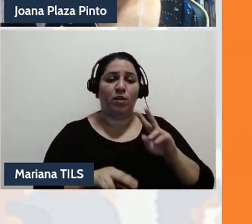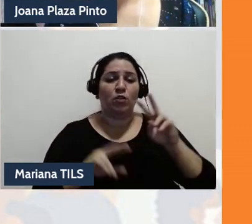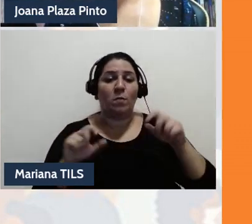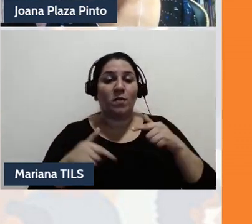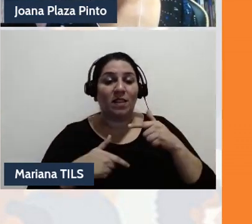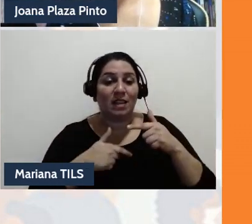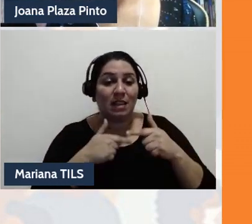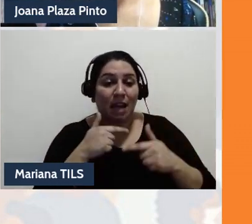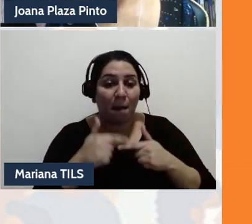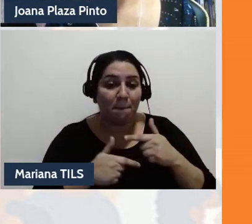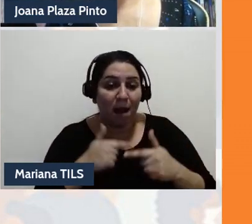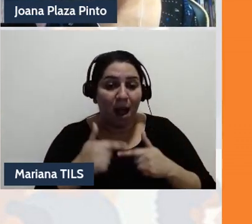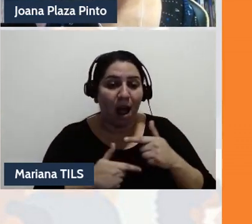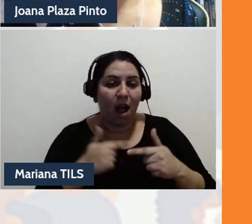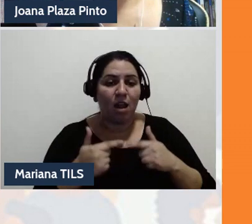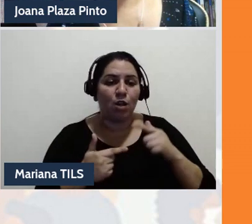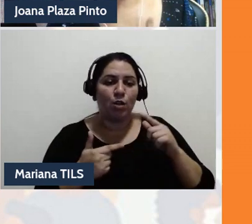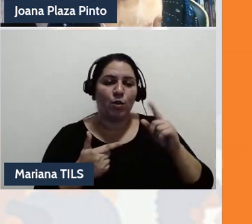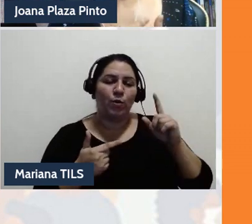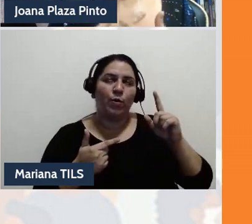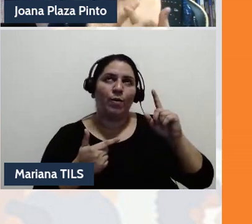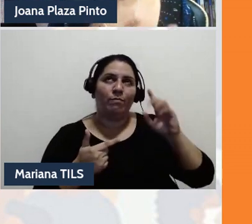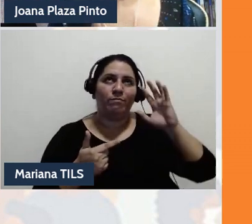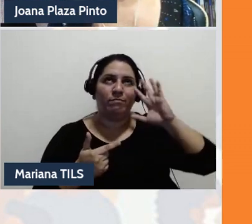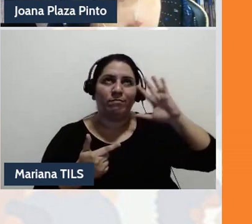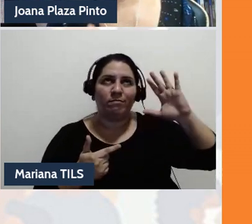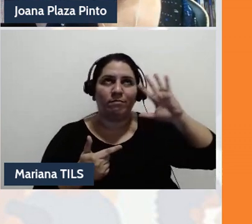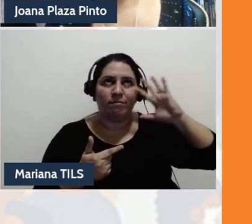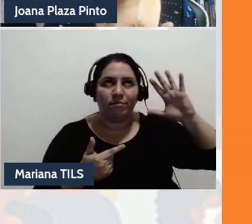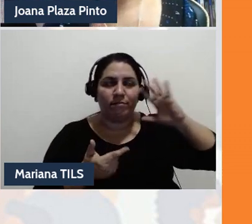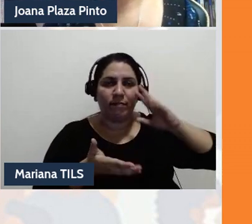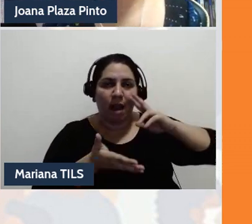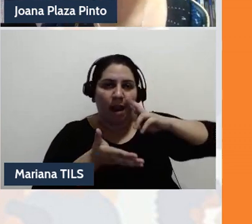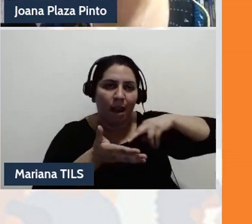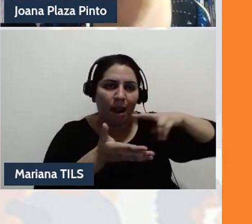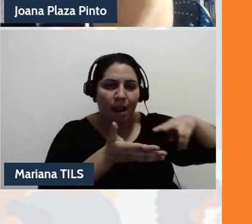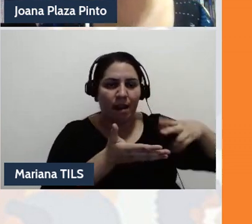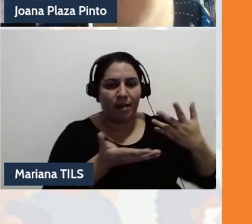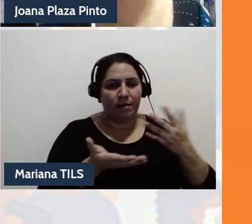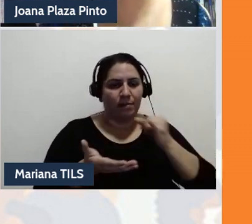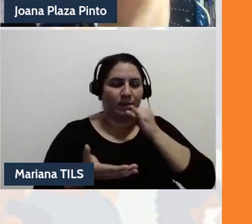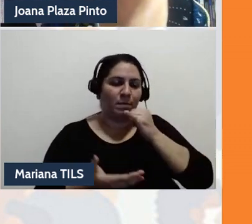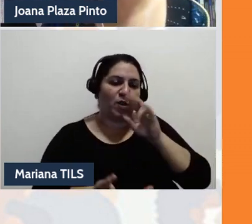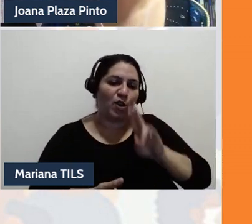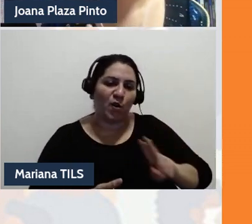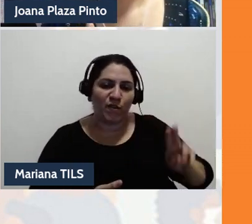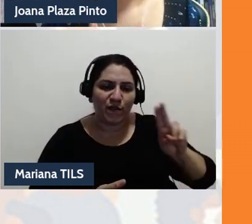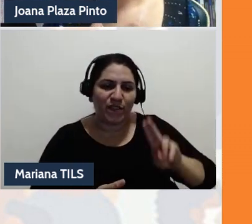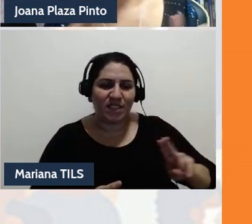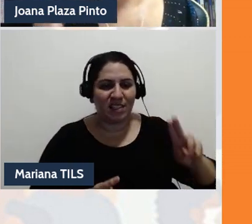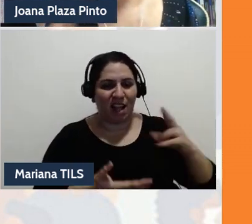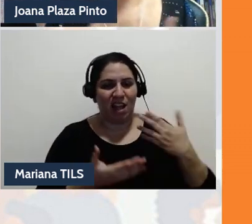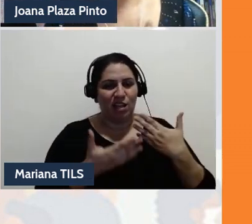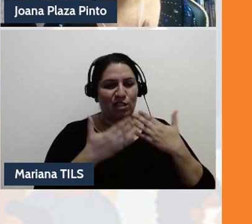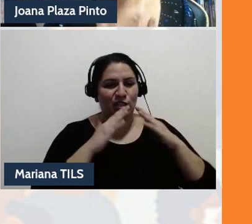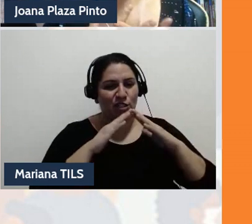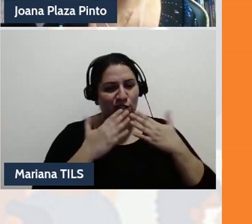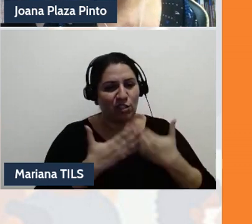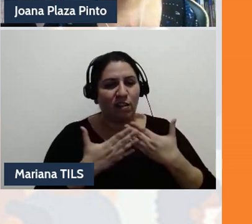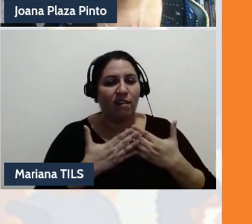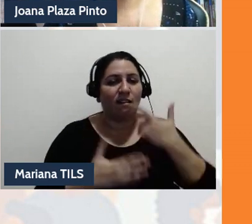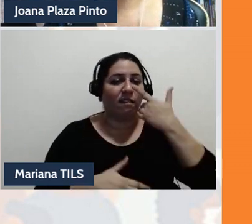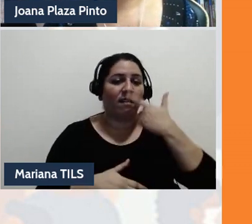intelectual, quer dizer, como é que a rotina era ocupada pela vida escolar universitária, no caso, era